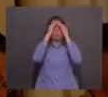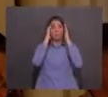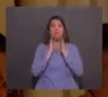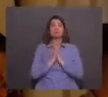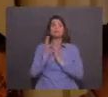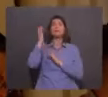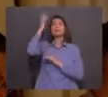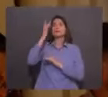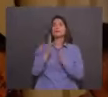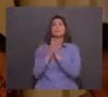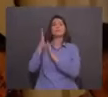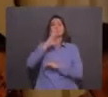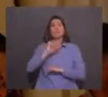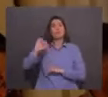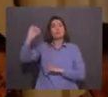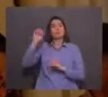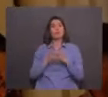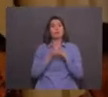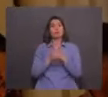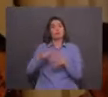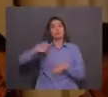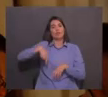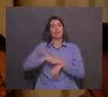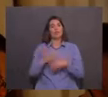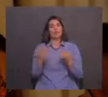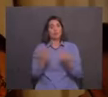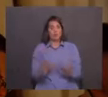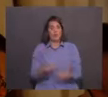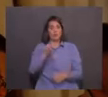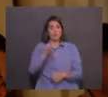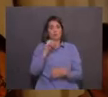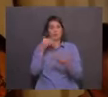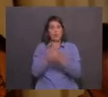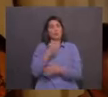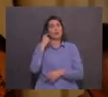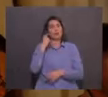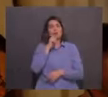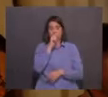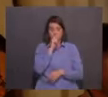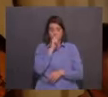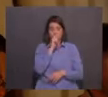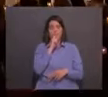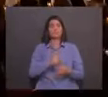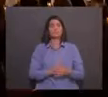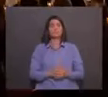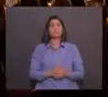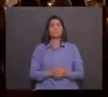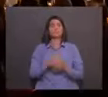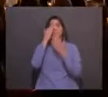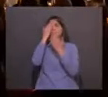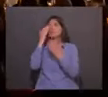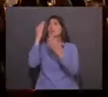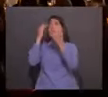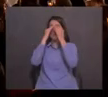Maria, Mãe di Dio, rogai per noi peccatori, agora e na hora da nostra morte. Amen. Ave